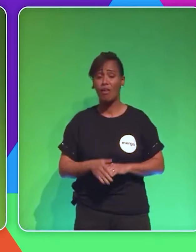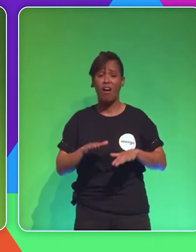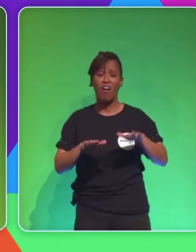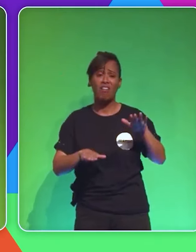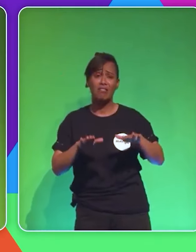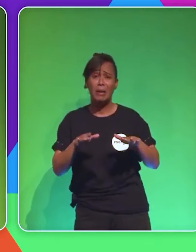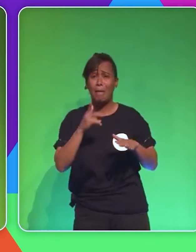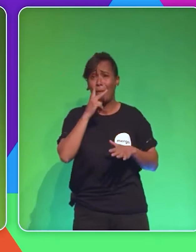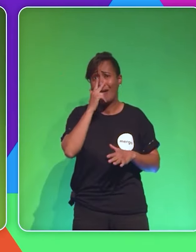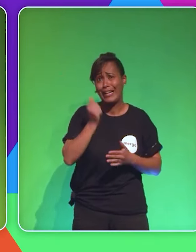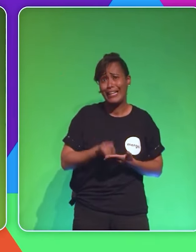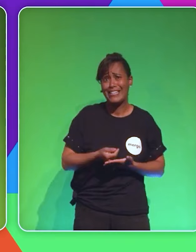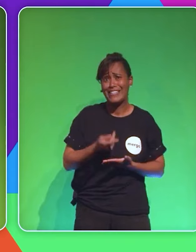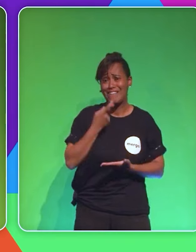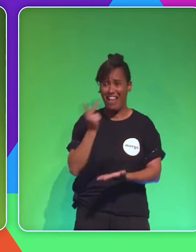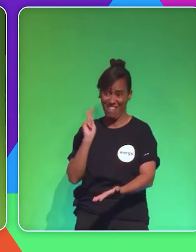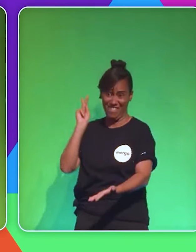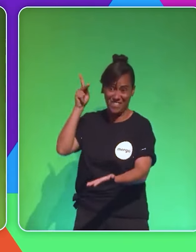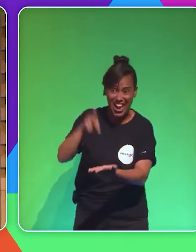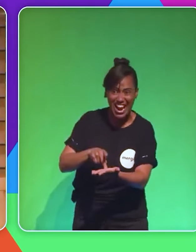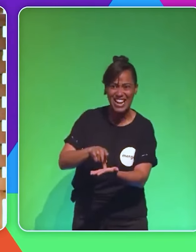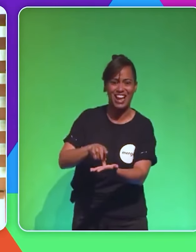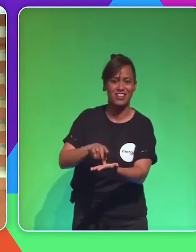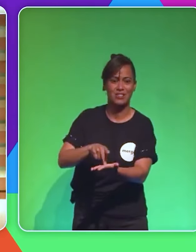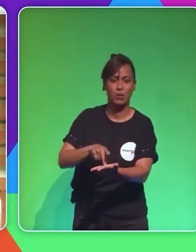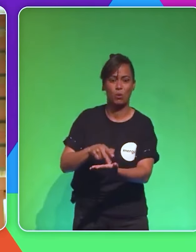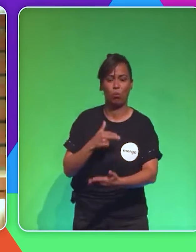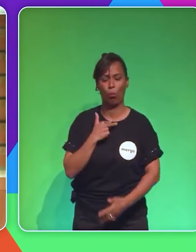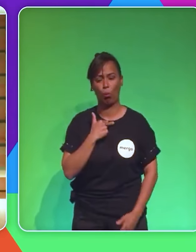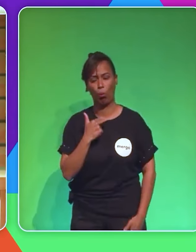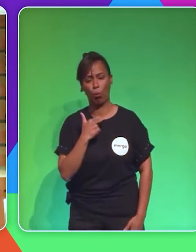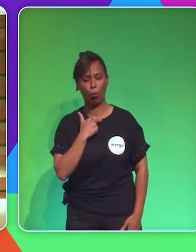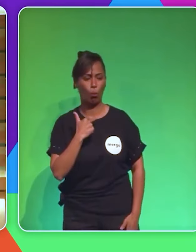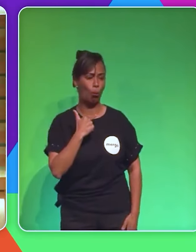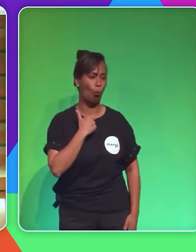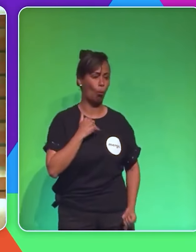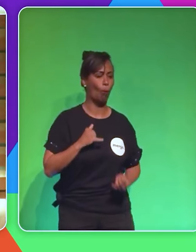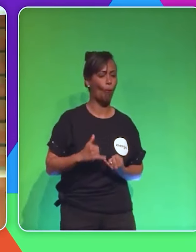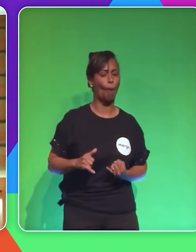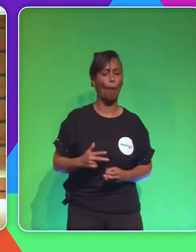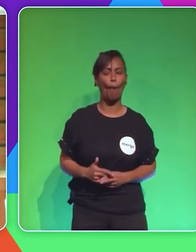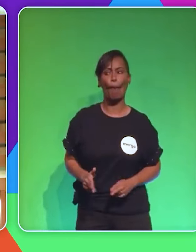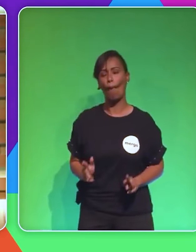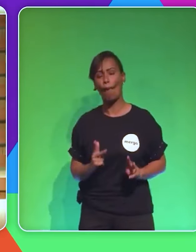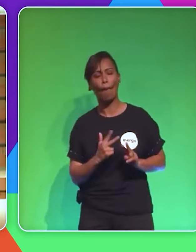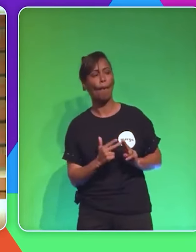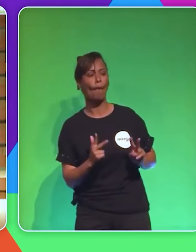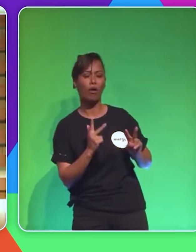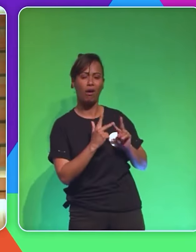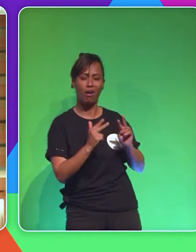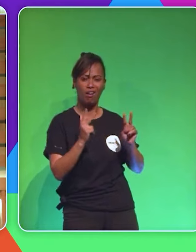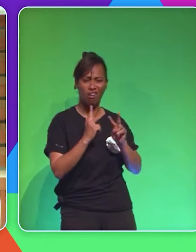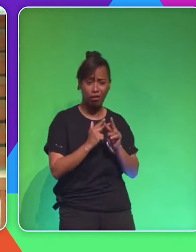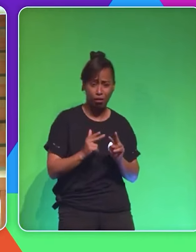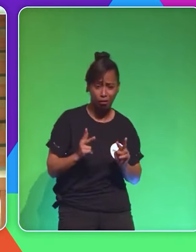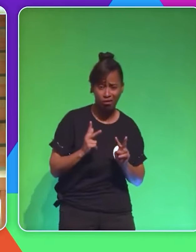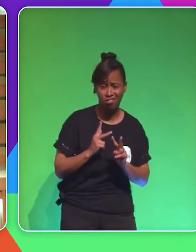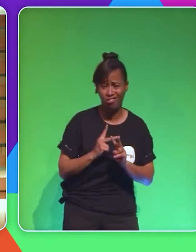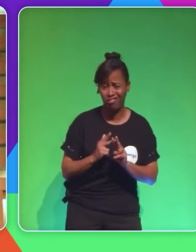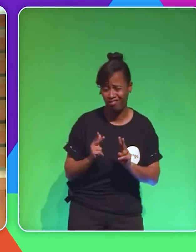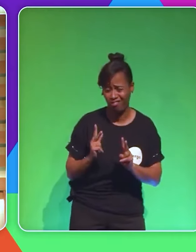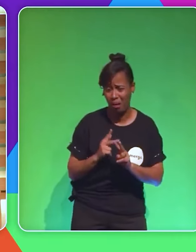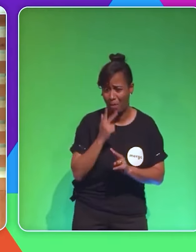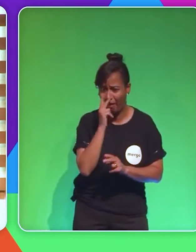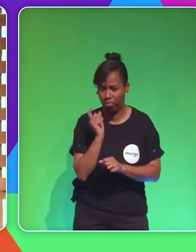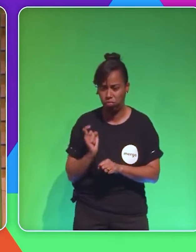meias verdades né na nossa área vocês não acham Oi tem muita falácia tem muita coisa